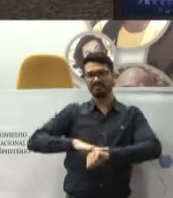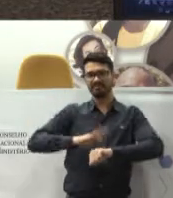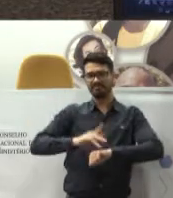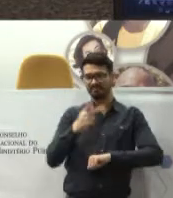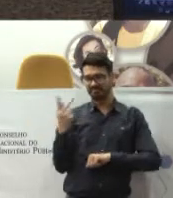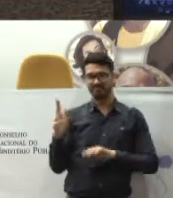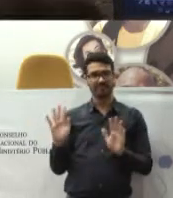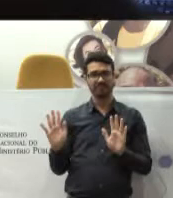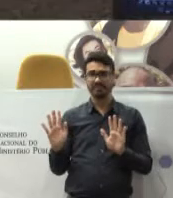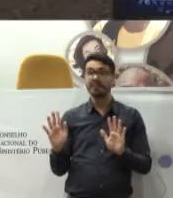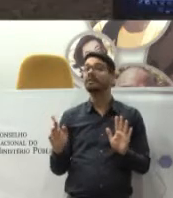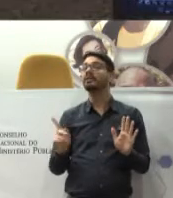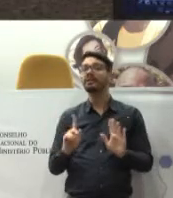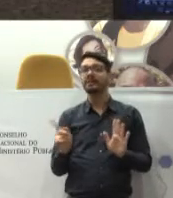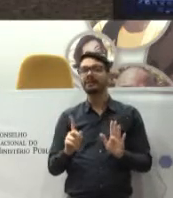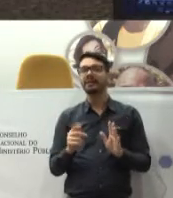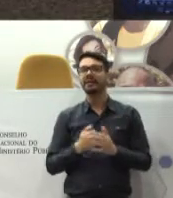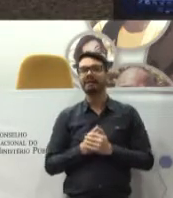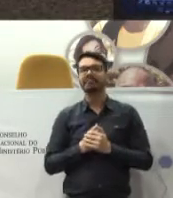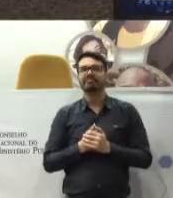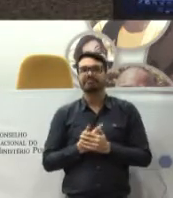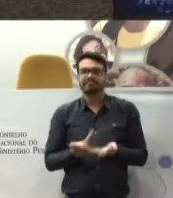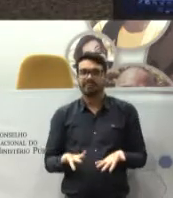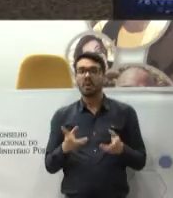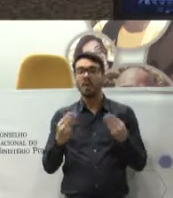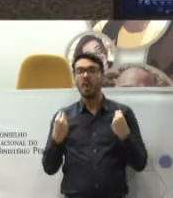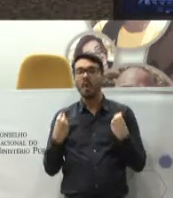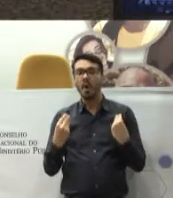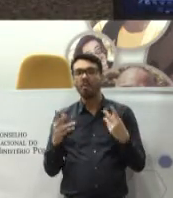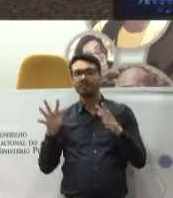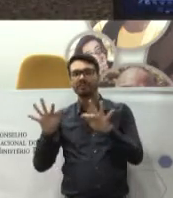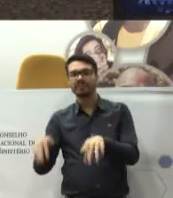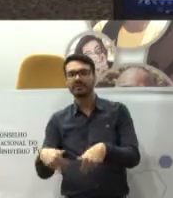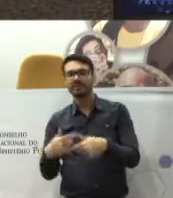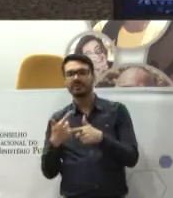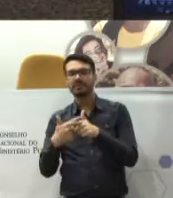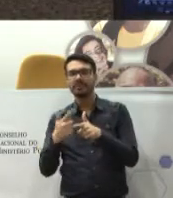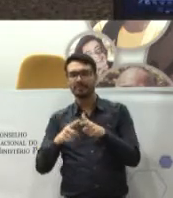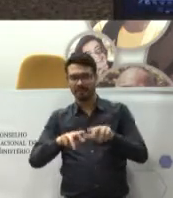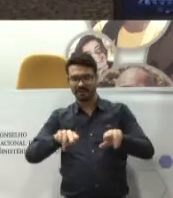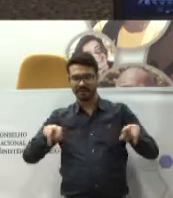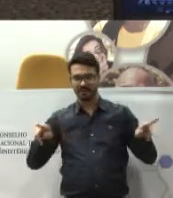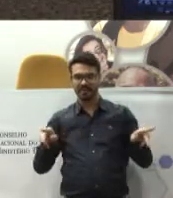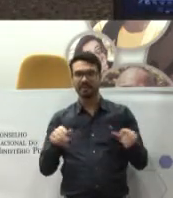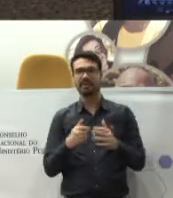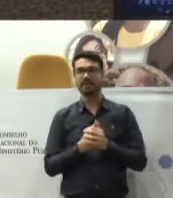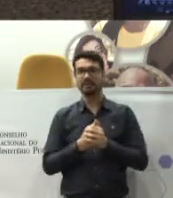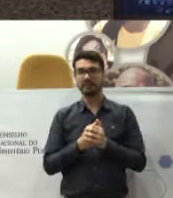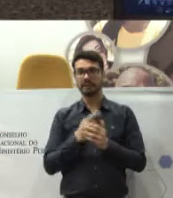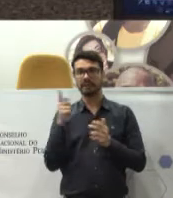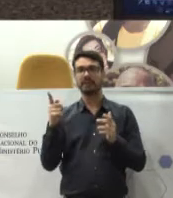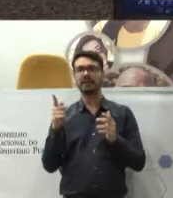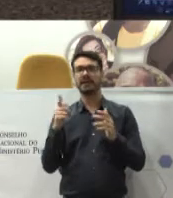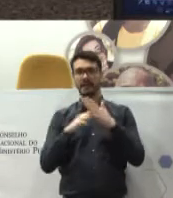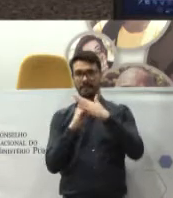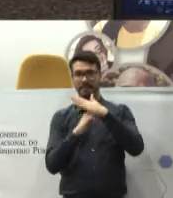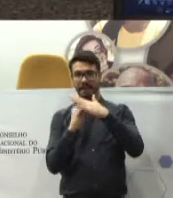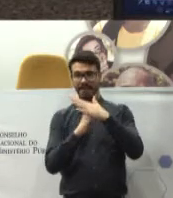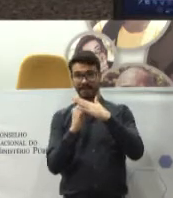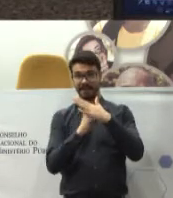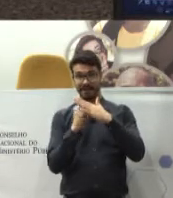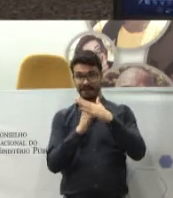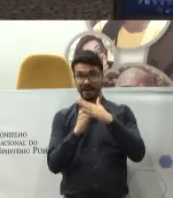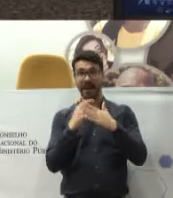Ninguém vão acabar as aventuras. O que se tem discutido é o seguinte: grandes escritórios de